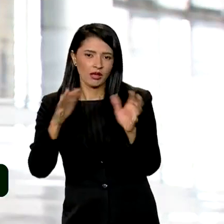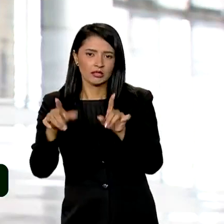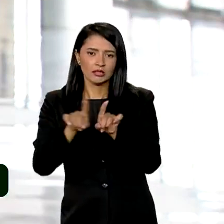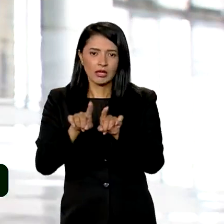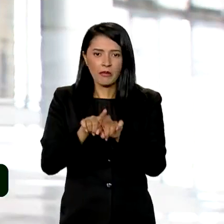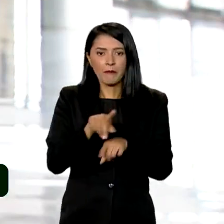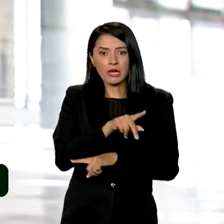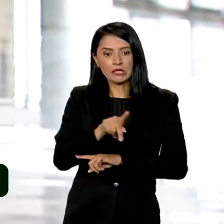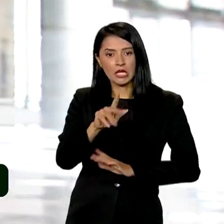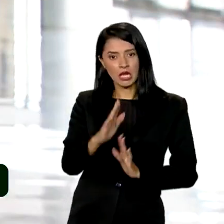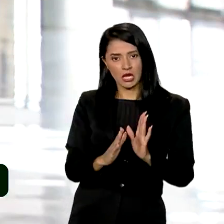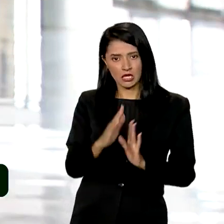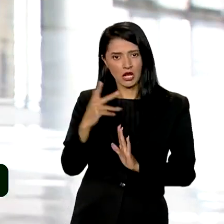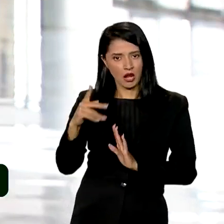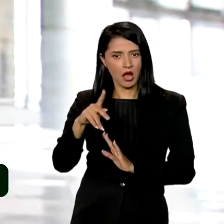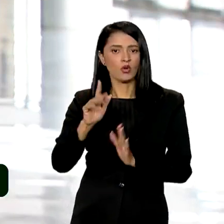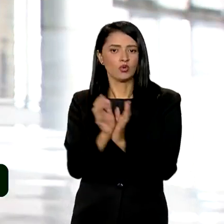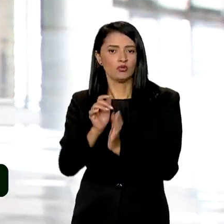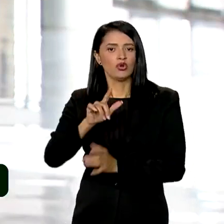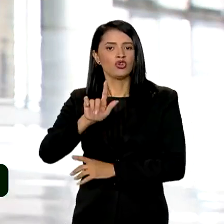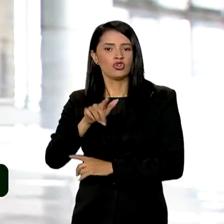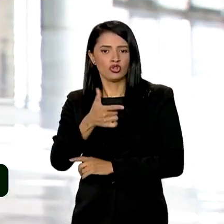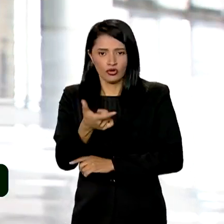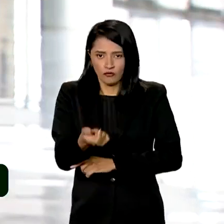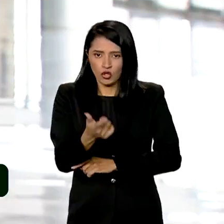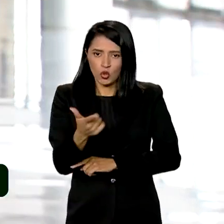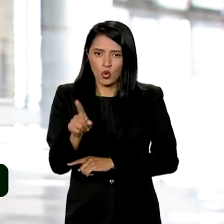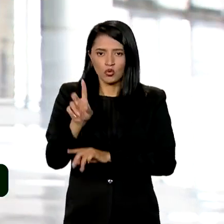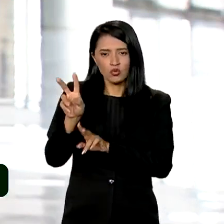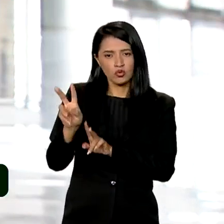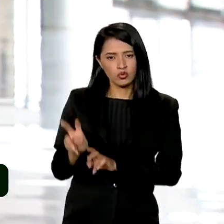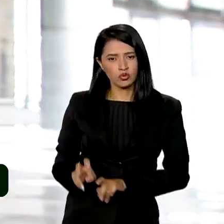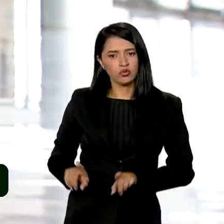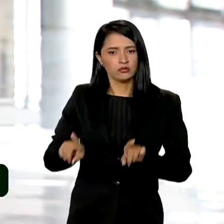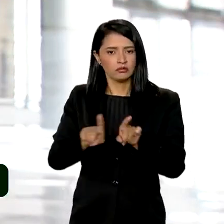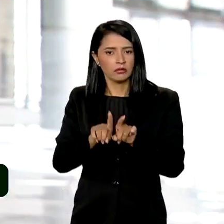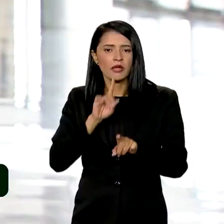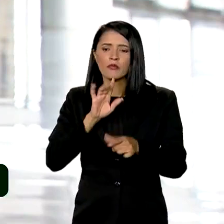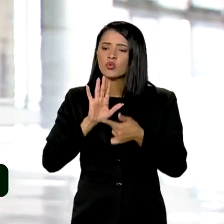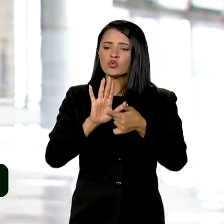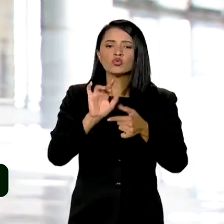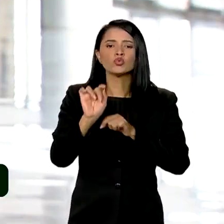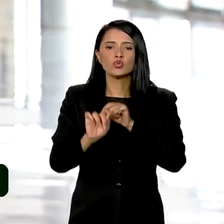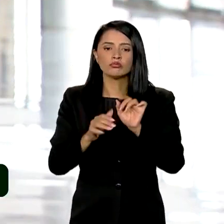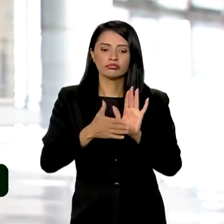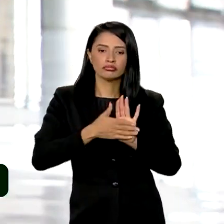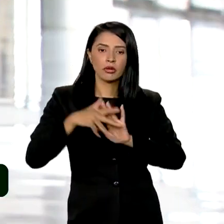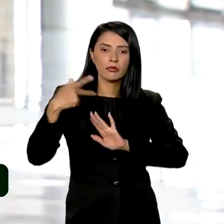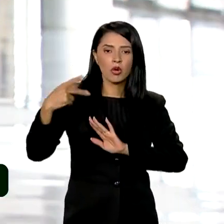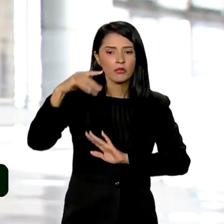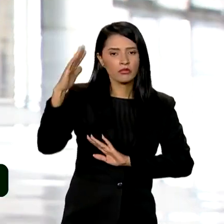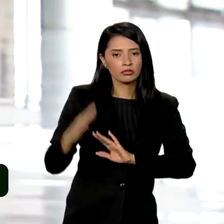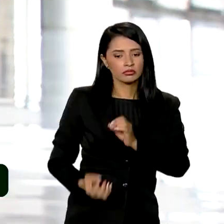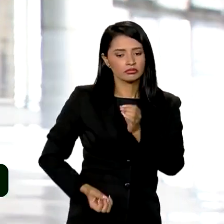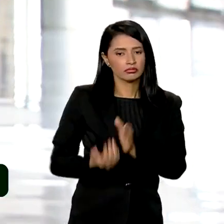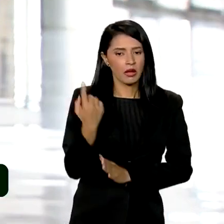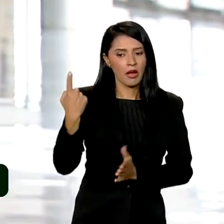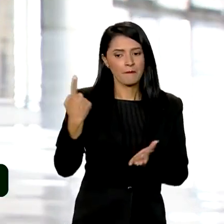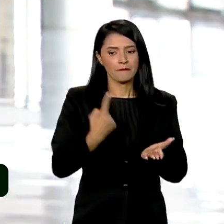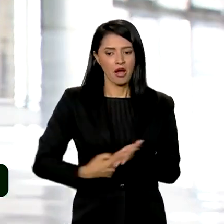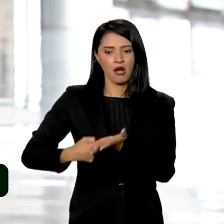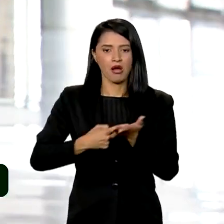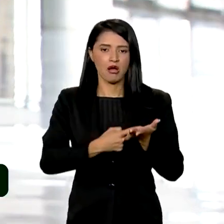presidência temporária do Brasil no G20, entre outros temas. Lula destacou a proposta brasileira para criar uma aliança